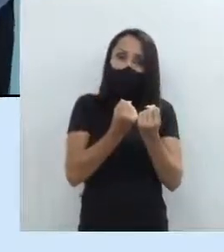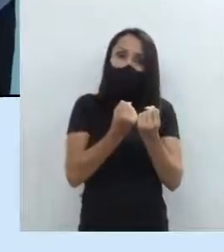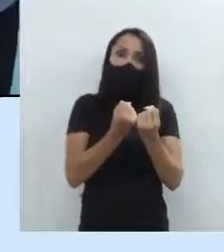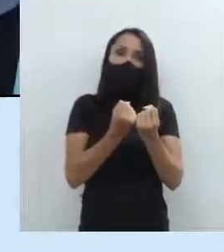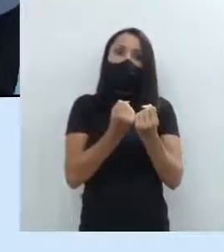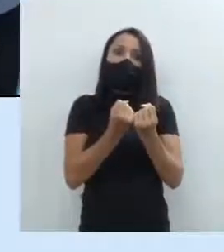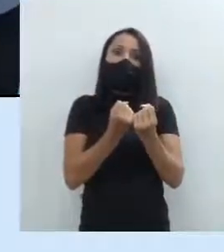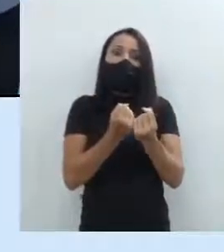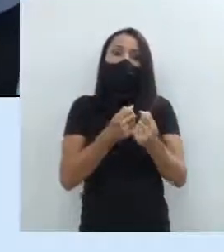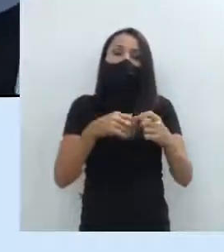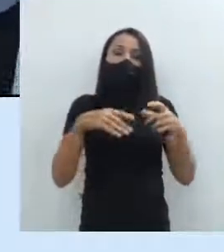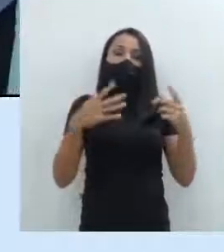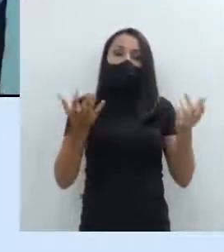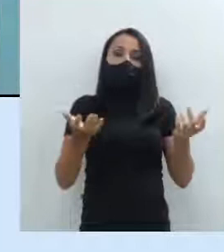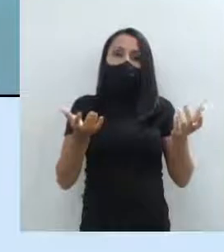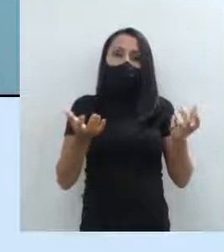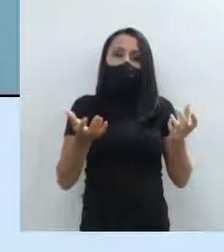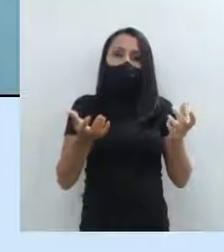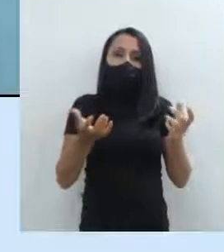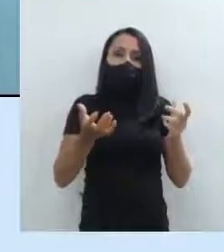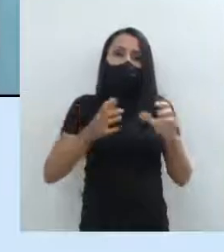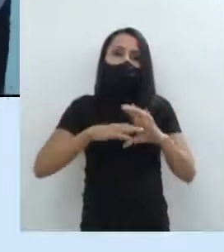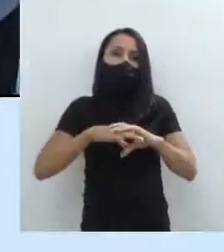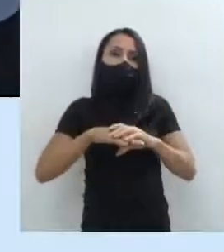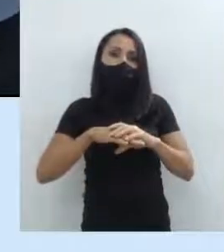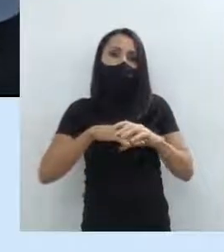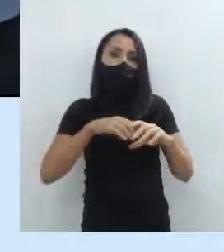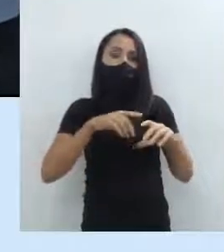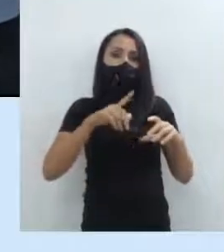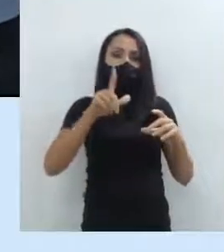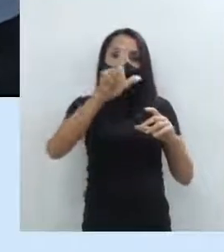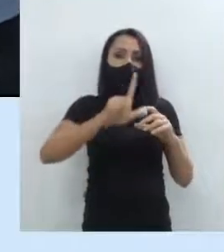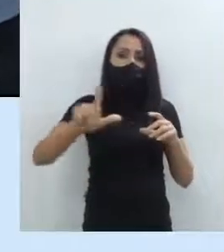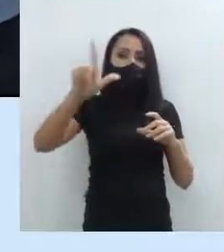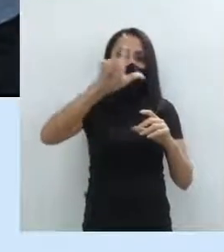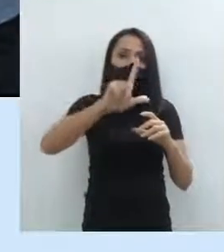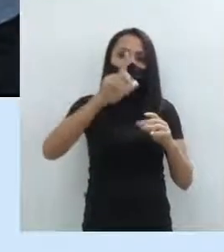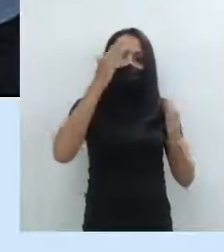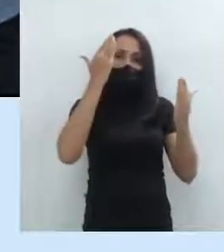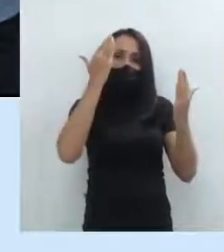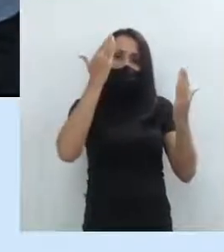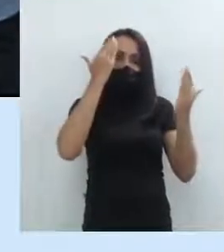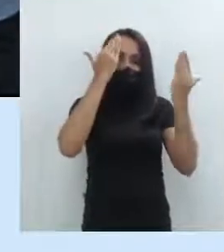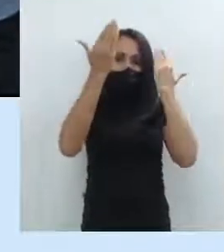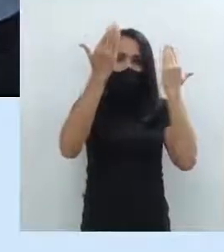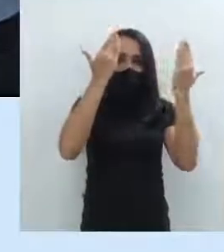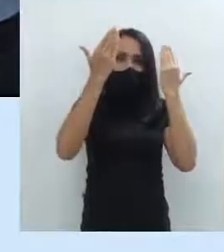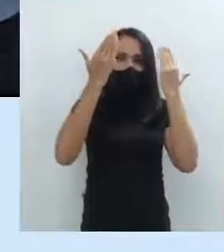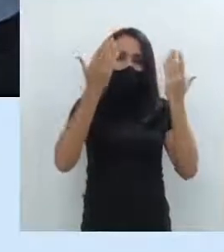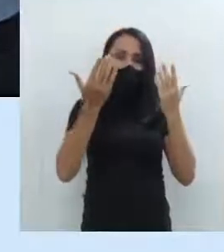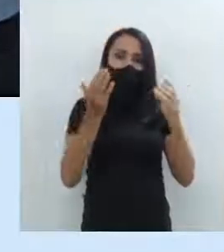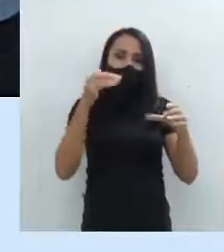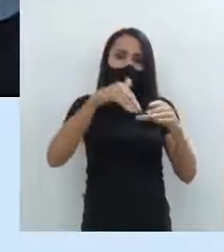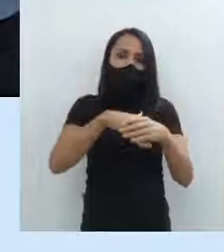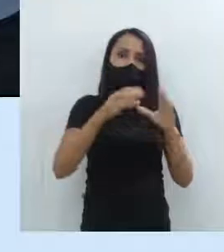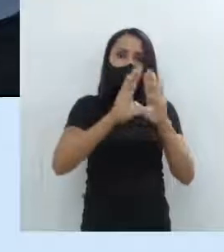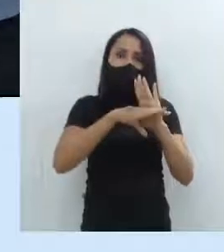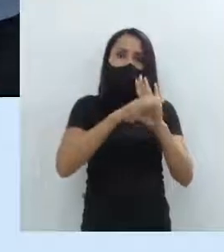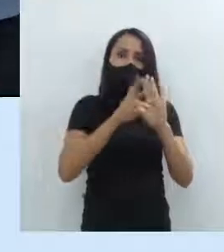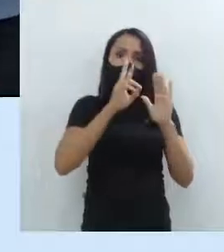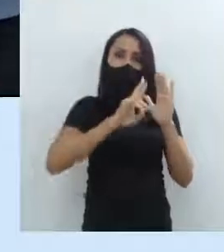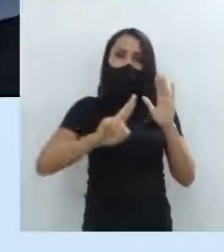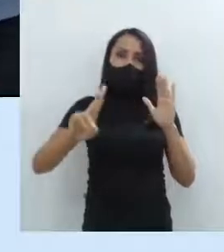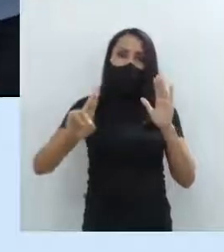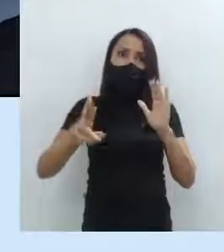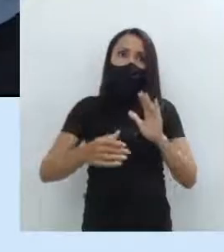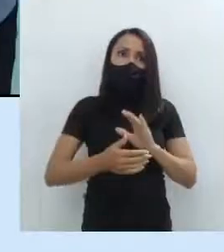na visão da psicologia, o mito na visão da literatura, mas dentro do conceito religioso. É uma linguagem que vai fazer com